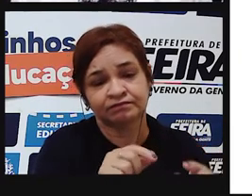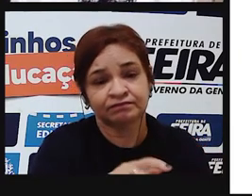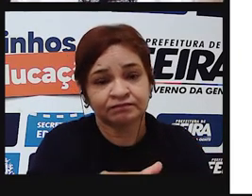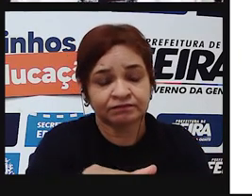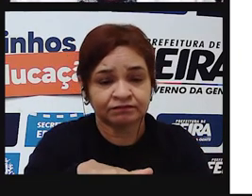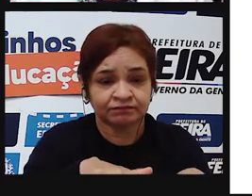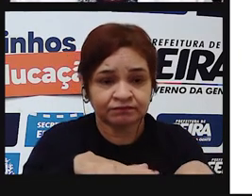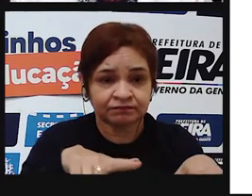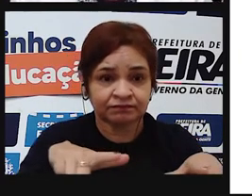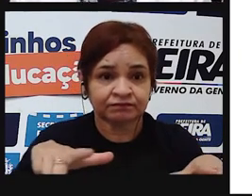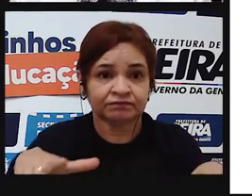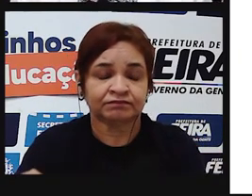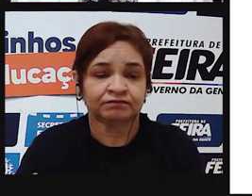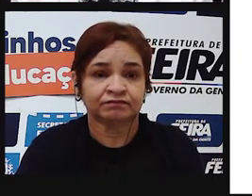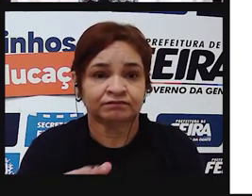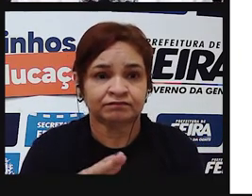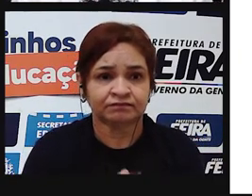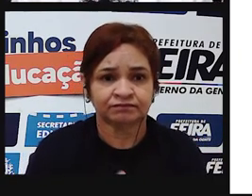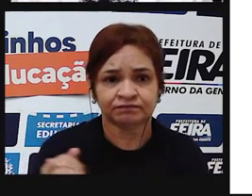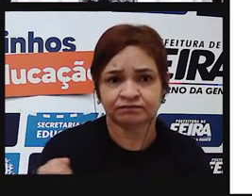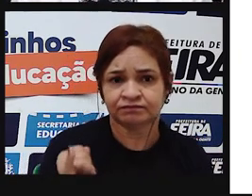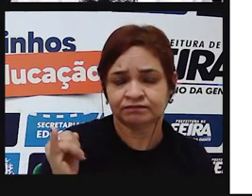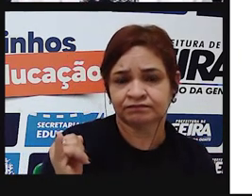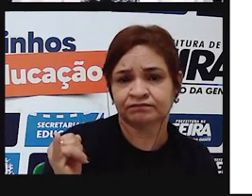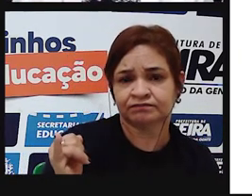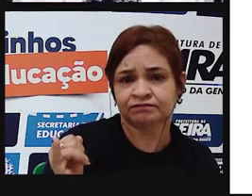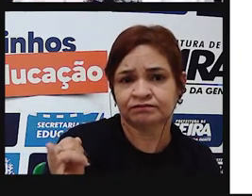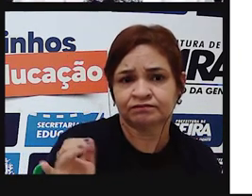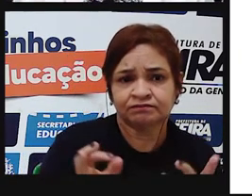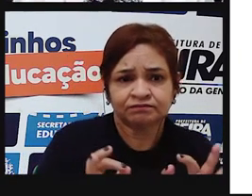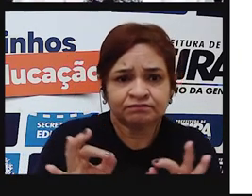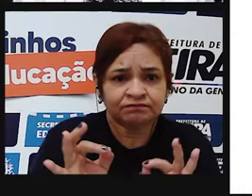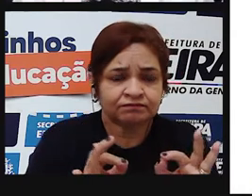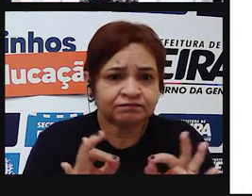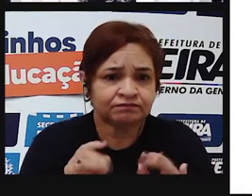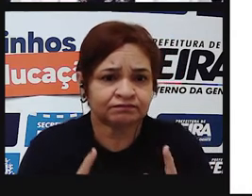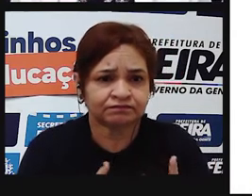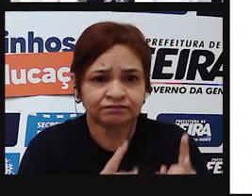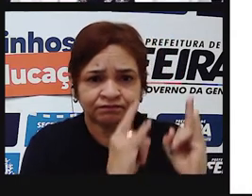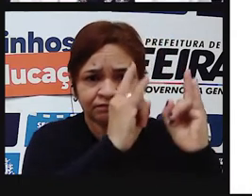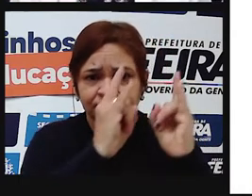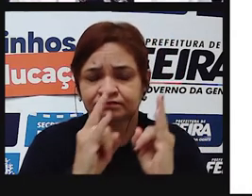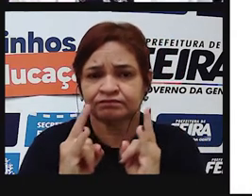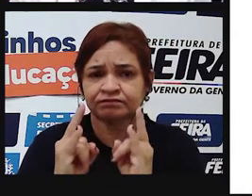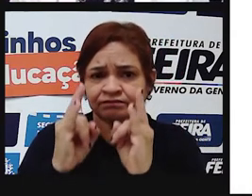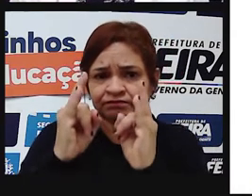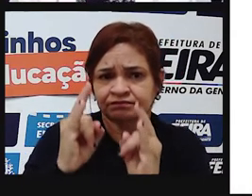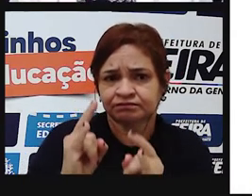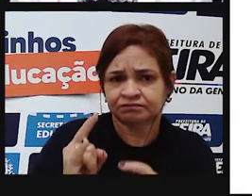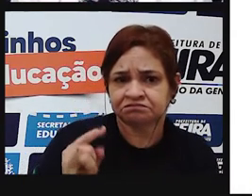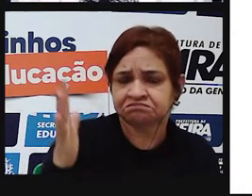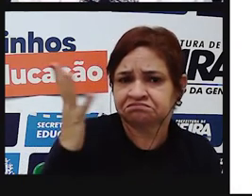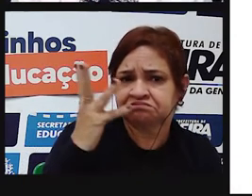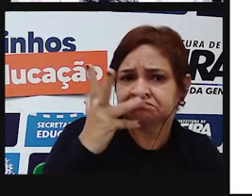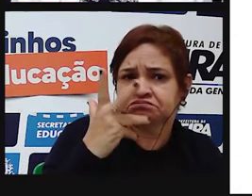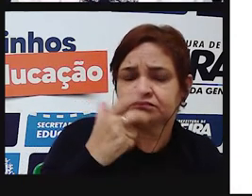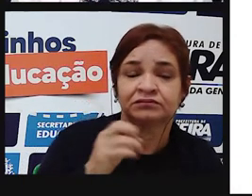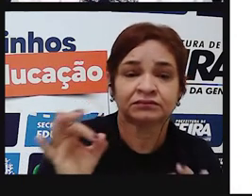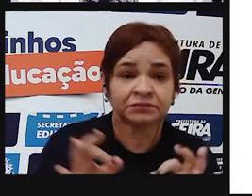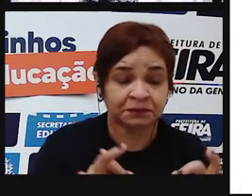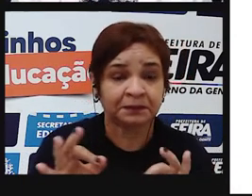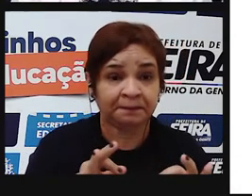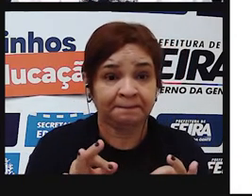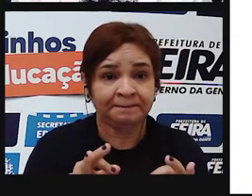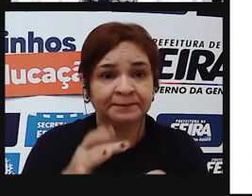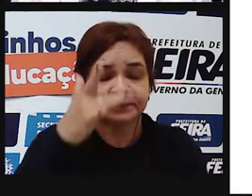e sumptuosas, em que se edificaram palacetes elegantes e caros, e que fizeram os